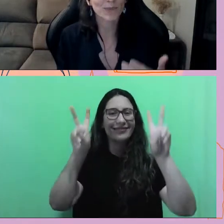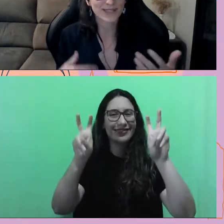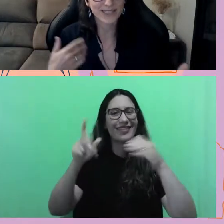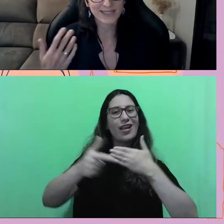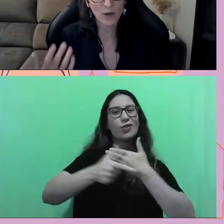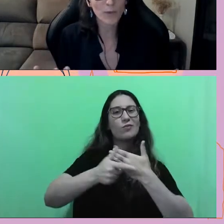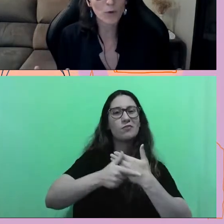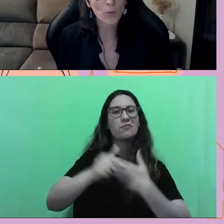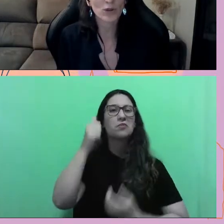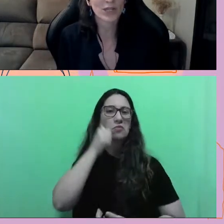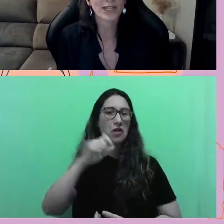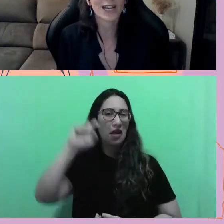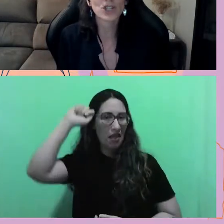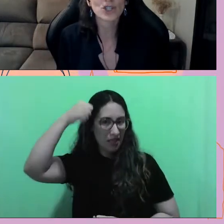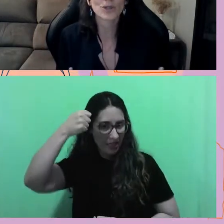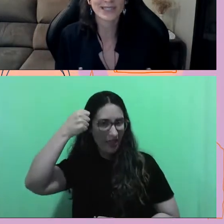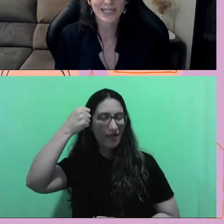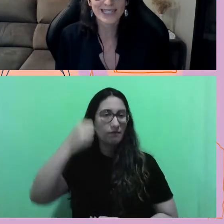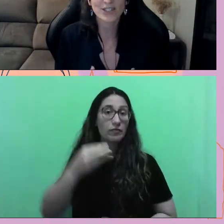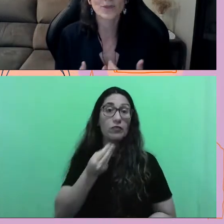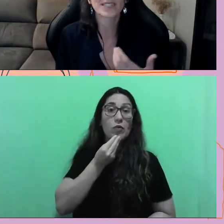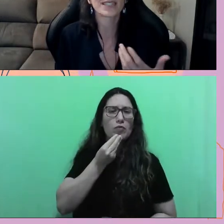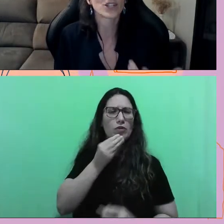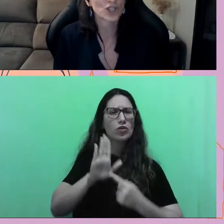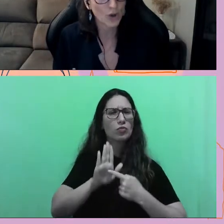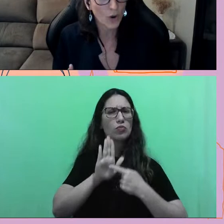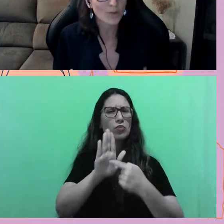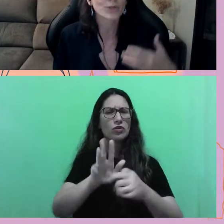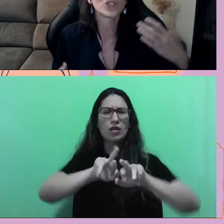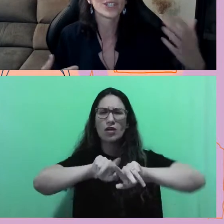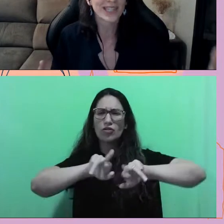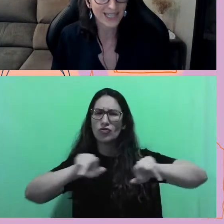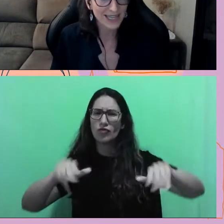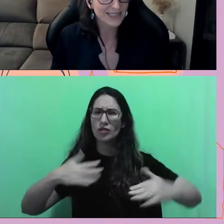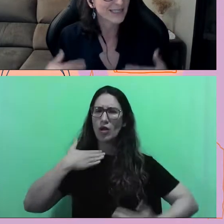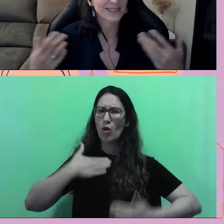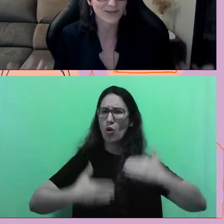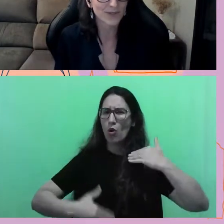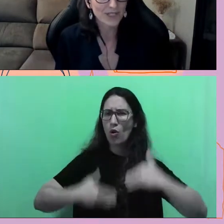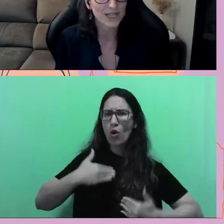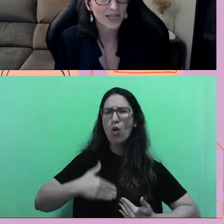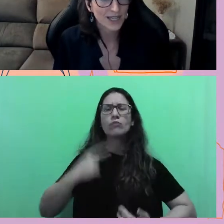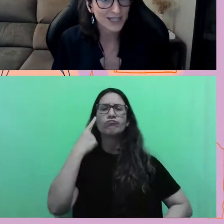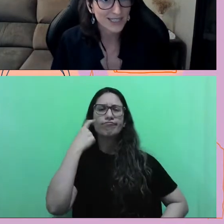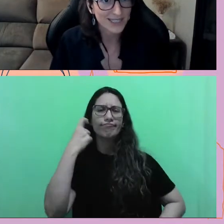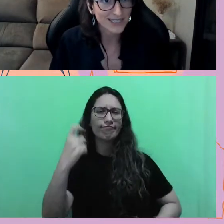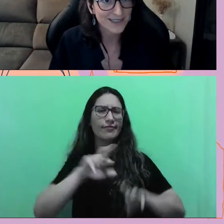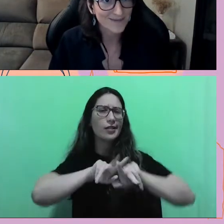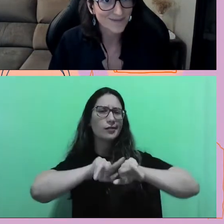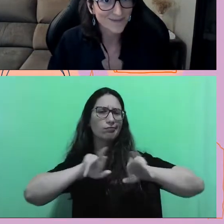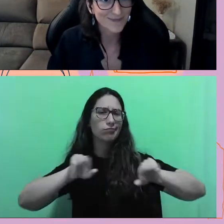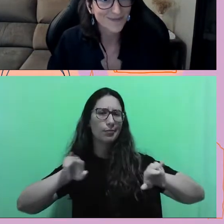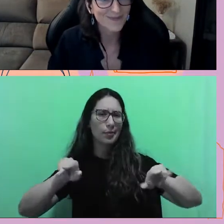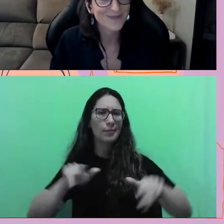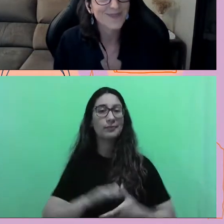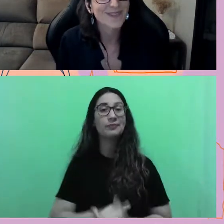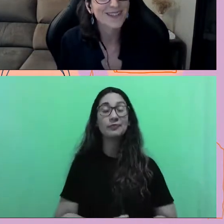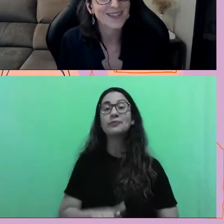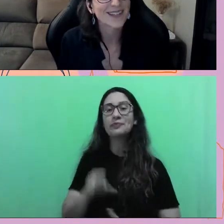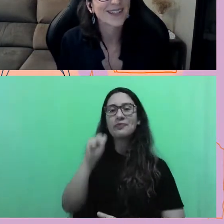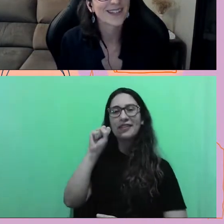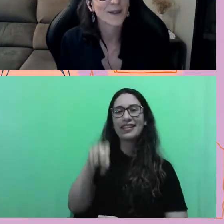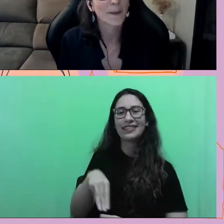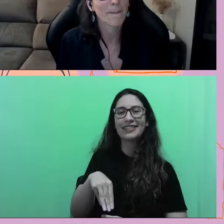né? Assim, se é uma Sim. oportunidade de mostrar essa diversidade de corpos, de interesses, enfim. Sim.